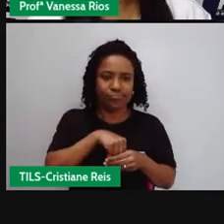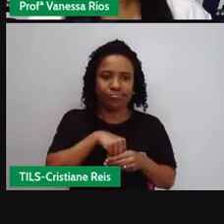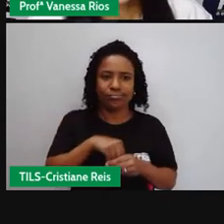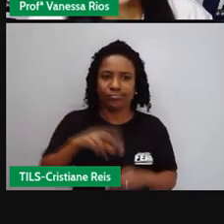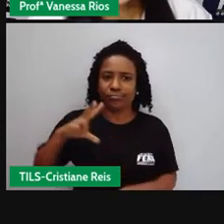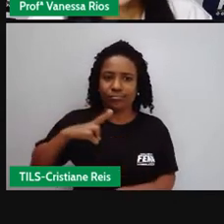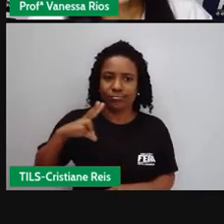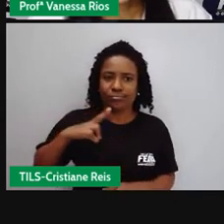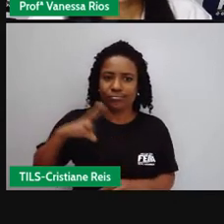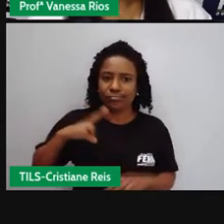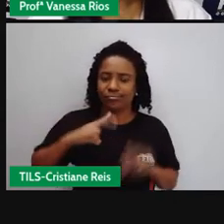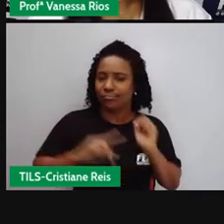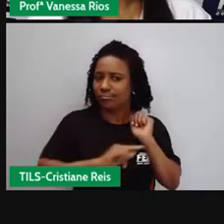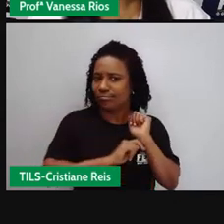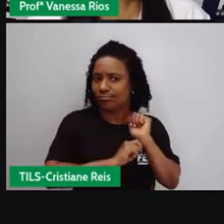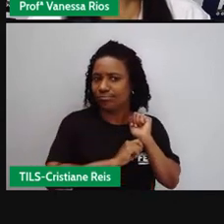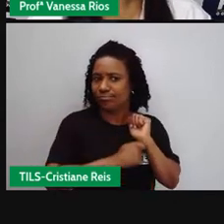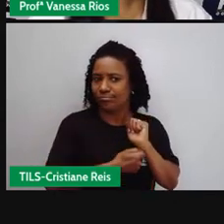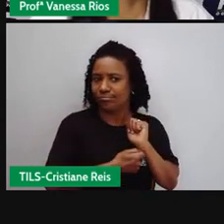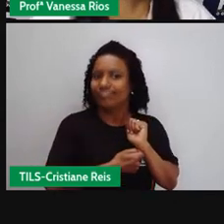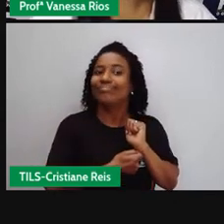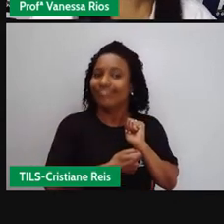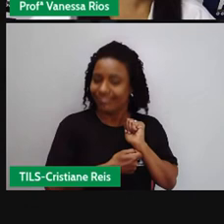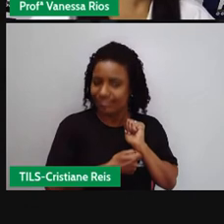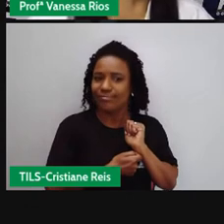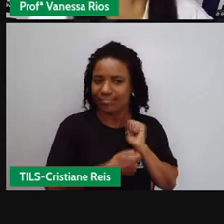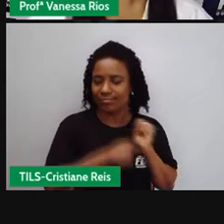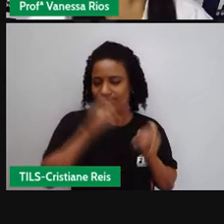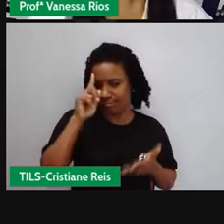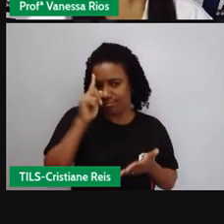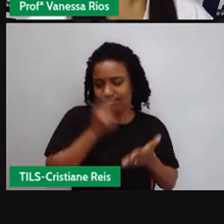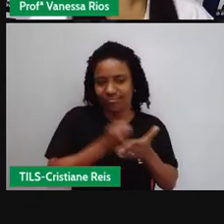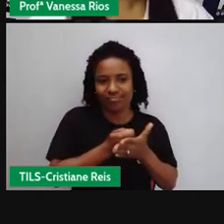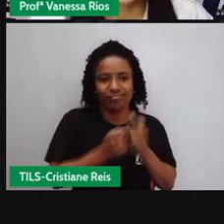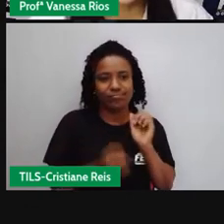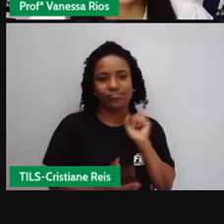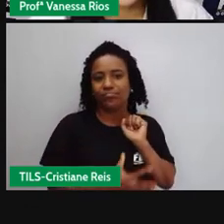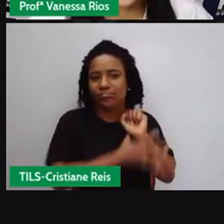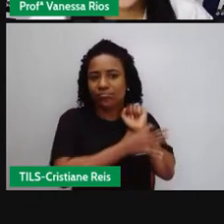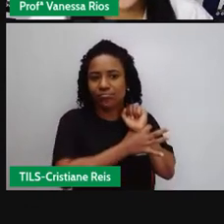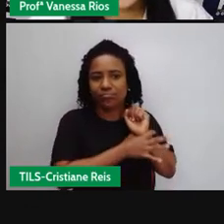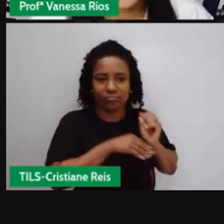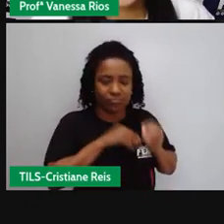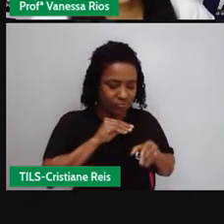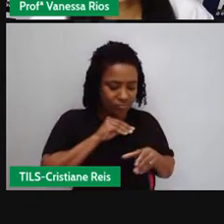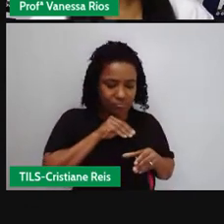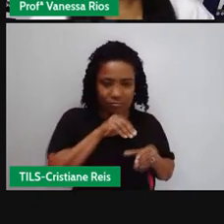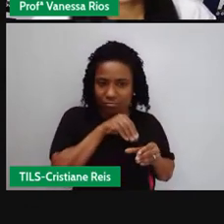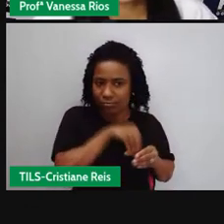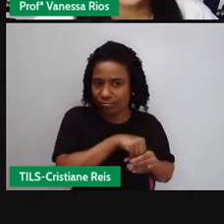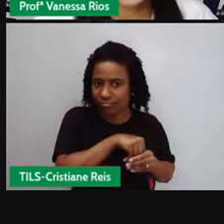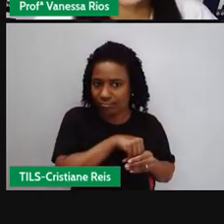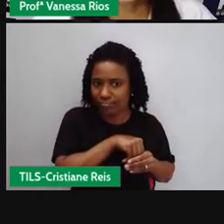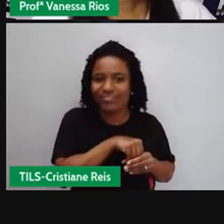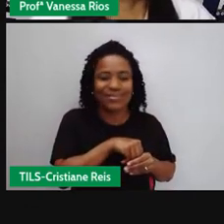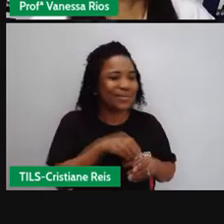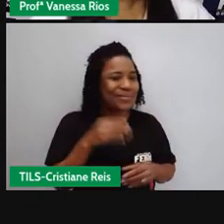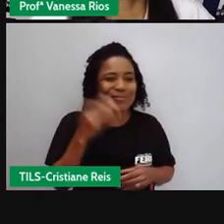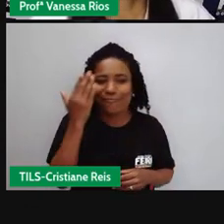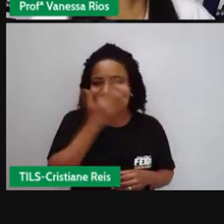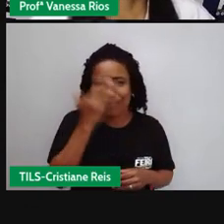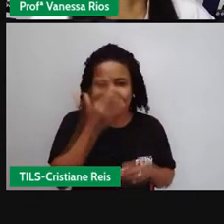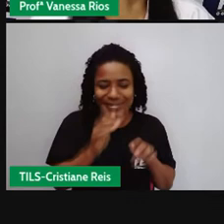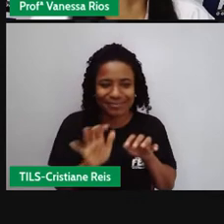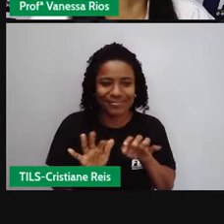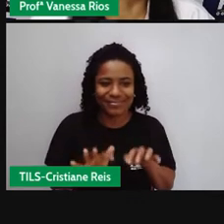segurança na escolha que você fez, independente aí das situações que estejam atrás disso, né? Por trás disso. Então, você